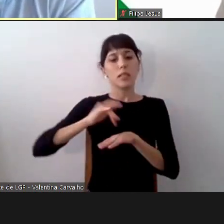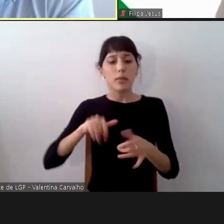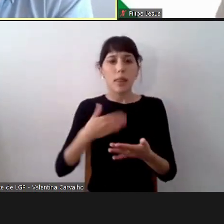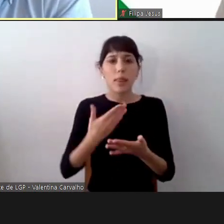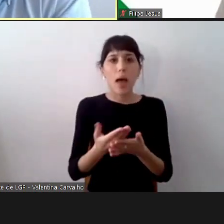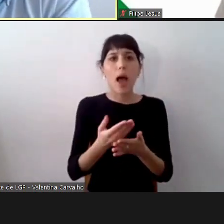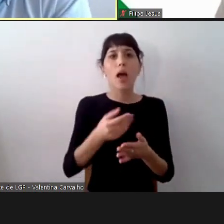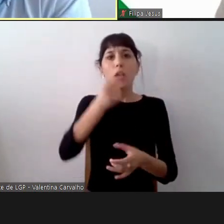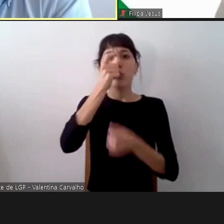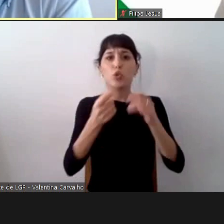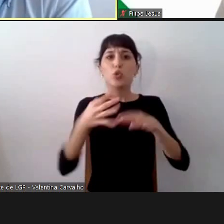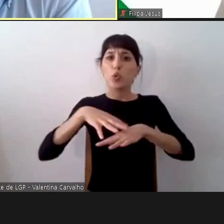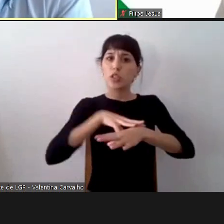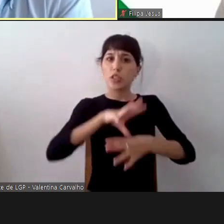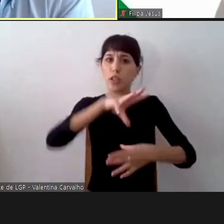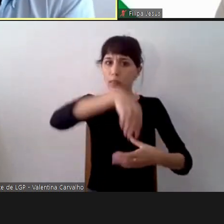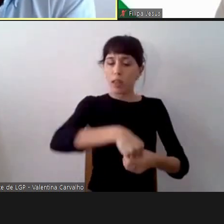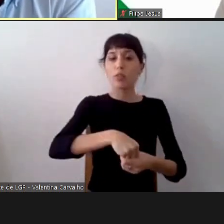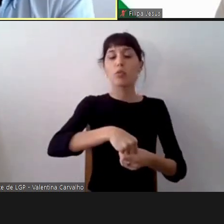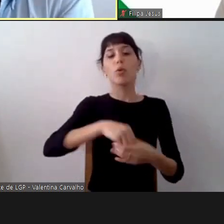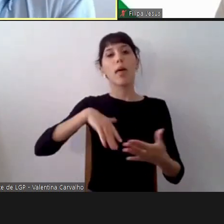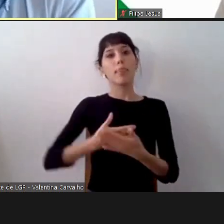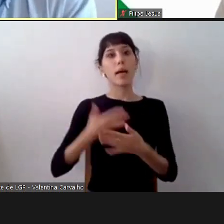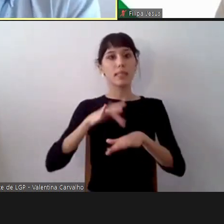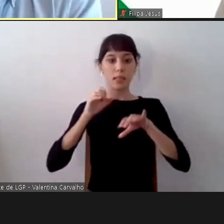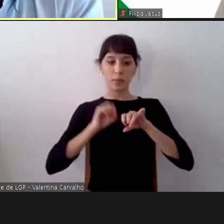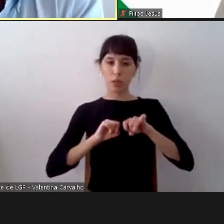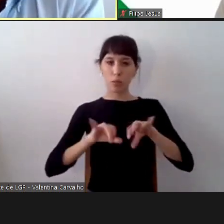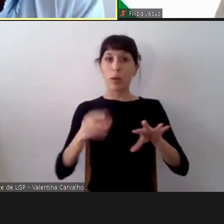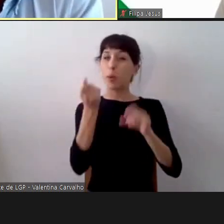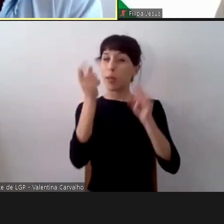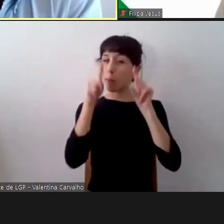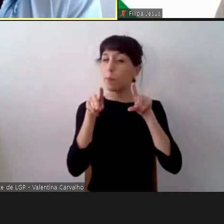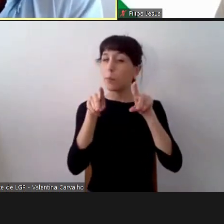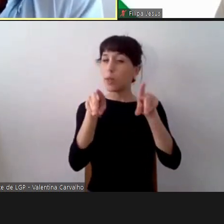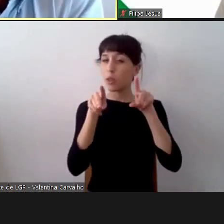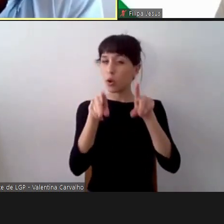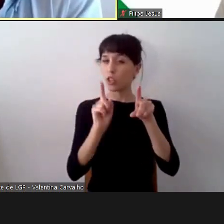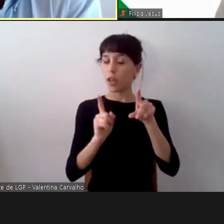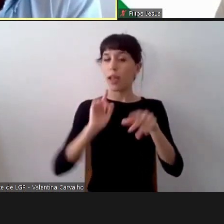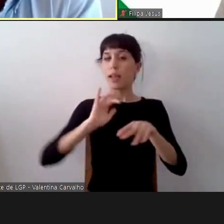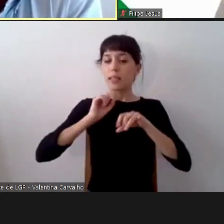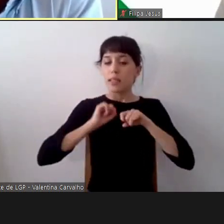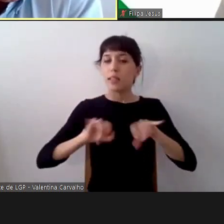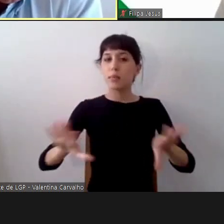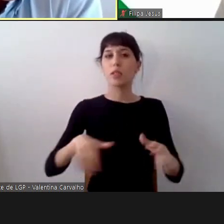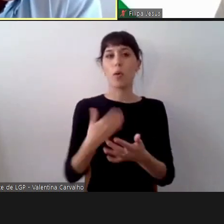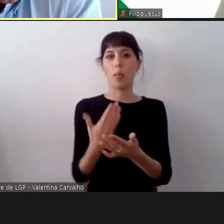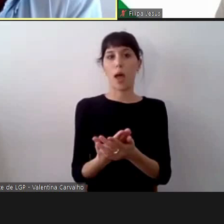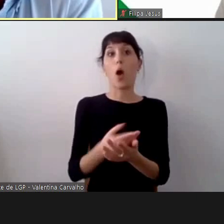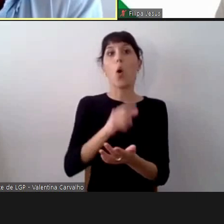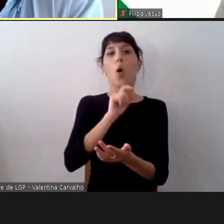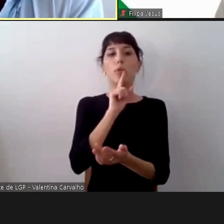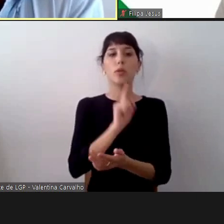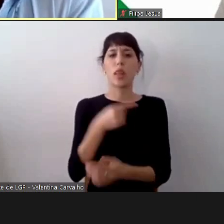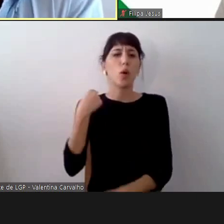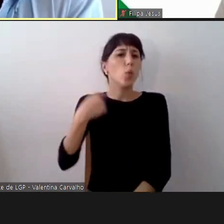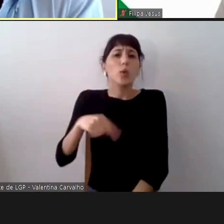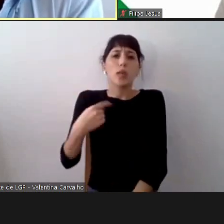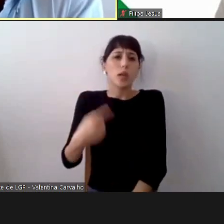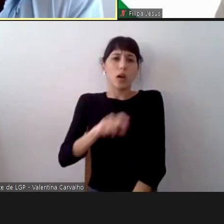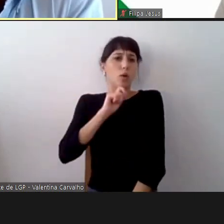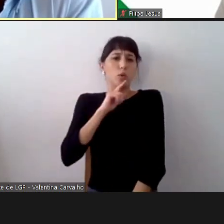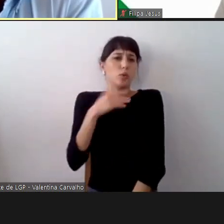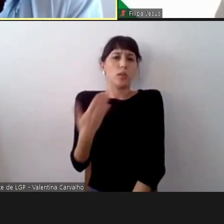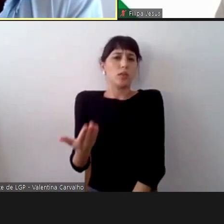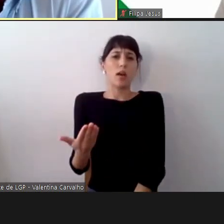temos vindo a fazer, eu diria até um pouco pedagógica, de sensibilização para esta oportunidade que é única,